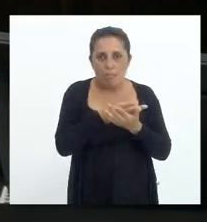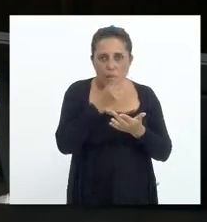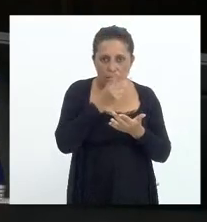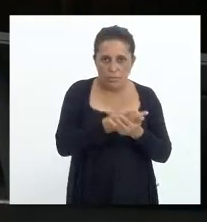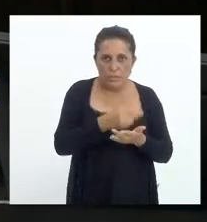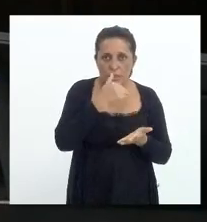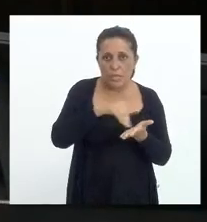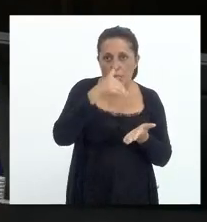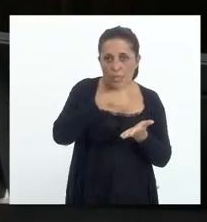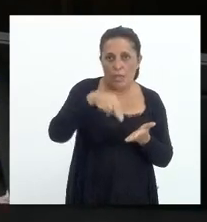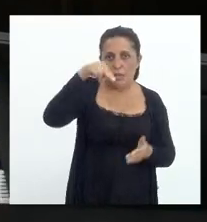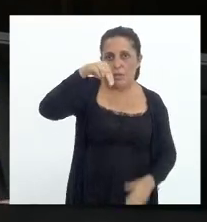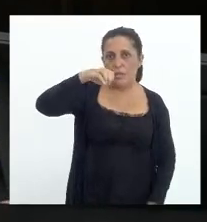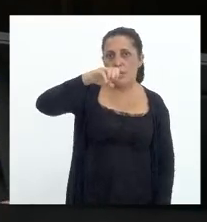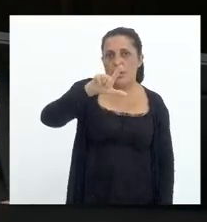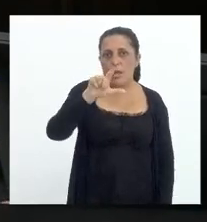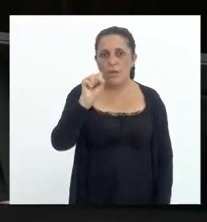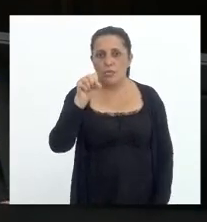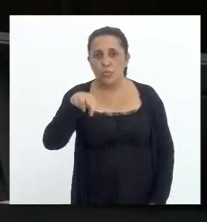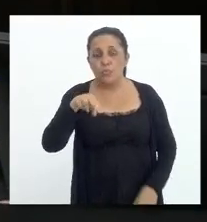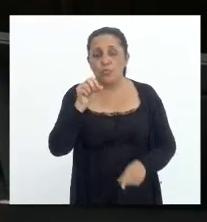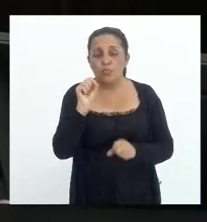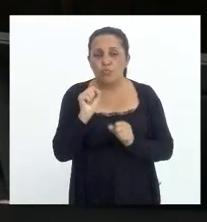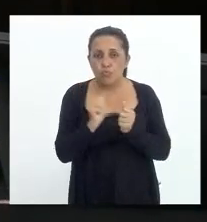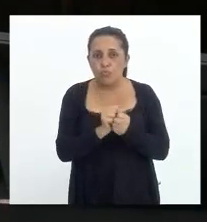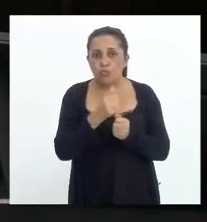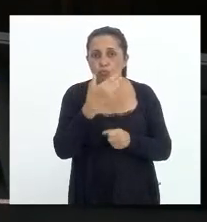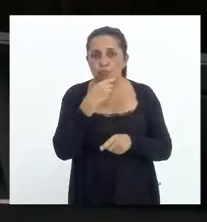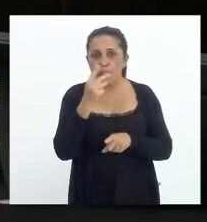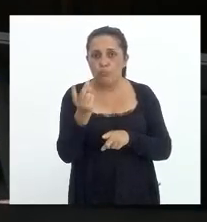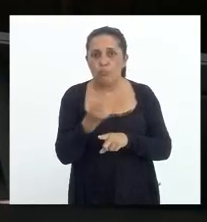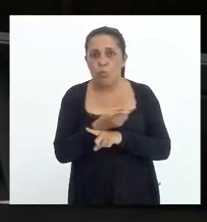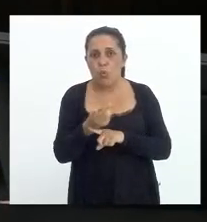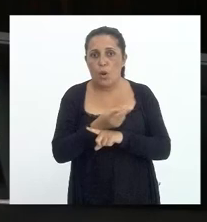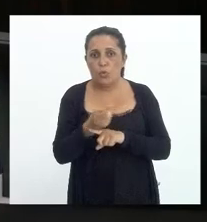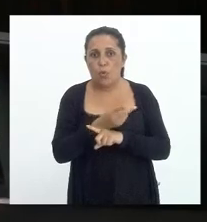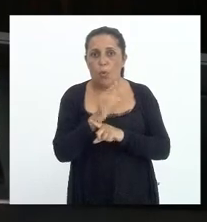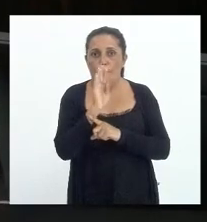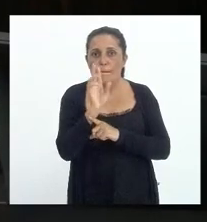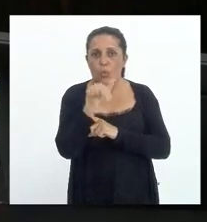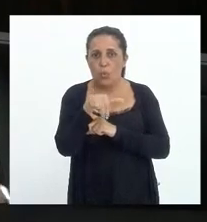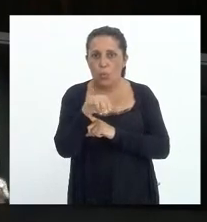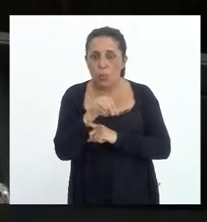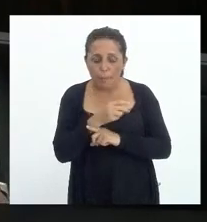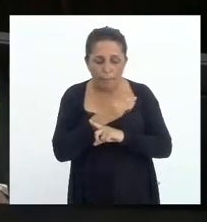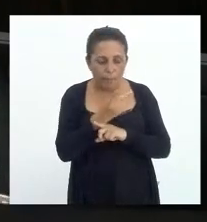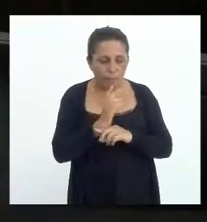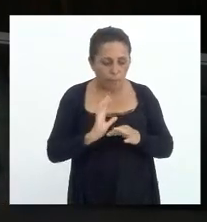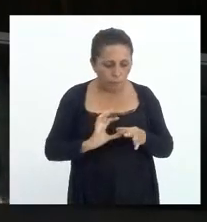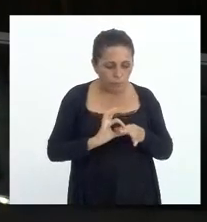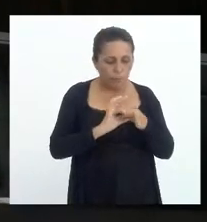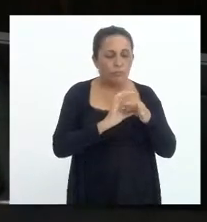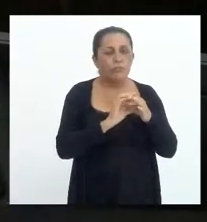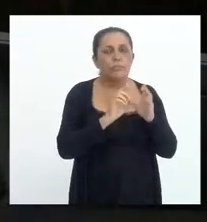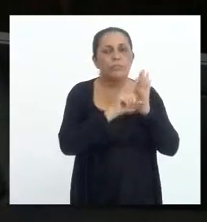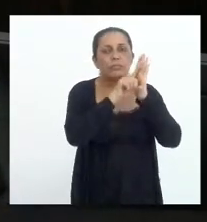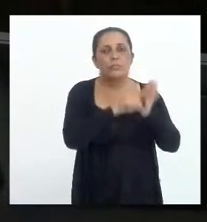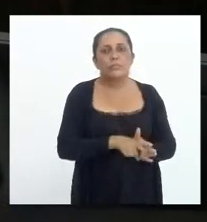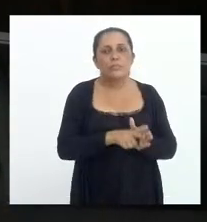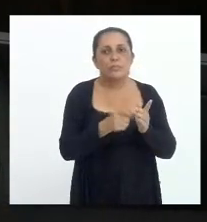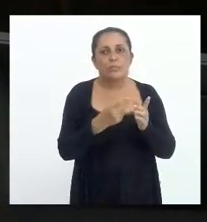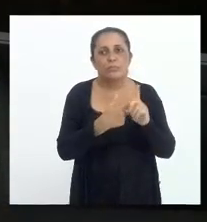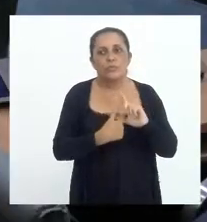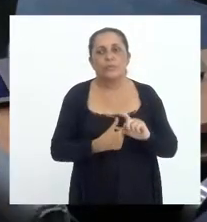Nelson, junto com o procurador Bruno Dubê, tem trabalhado em conjunto na análise da dívida. Mas, por favor,